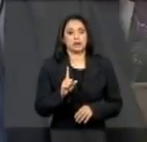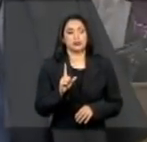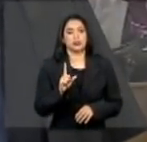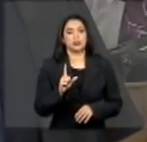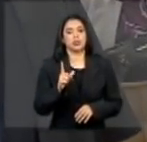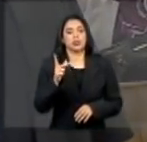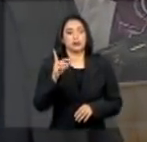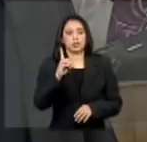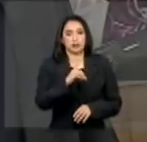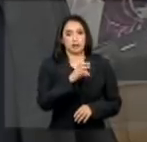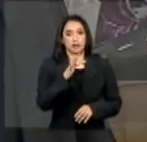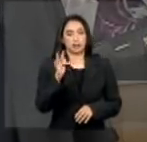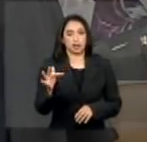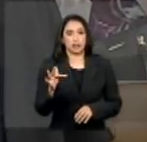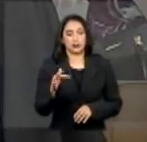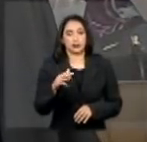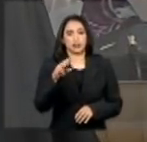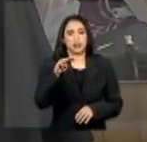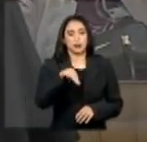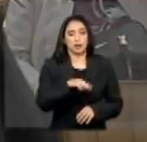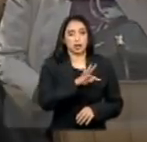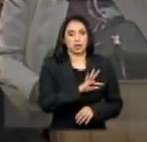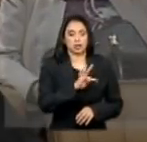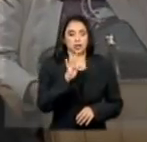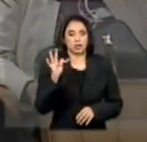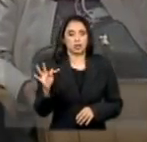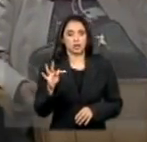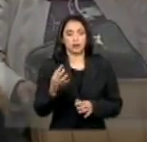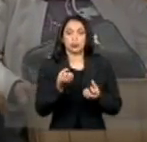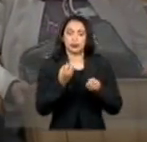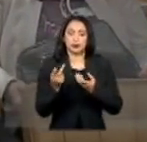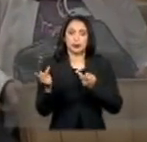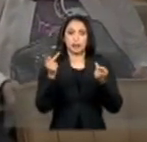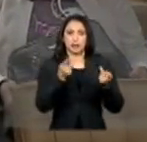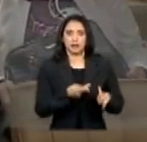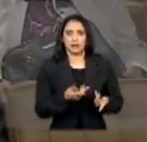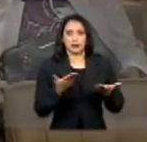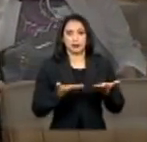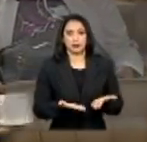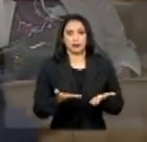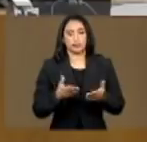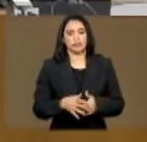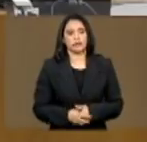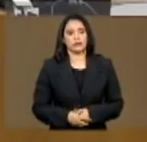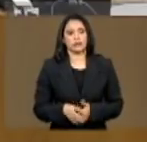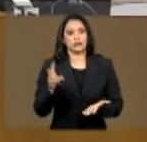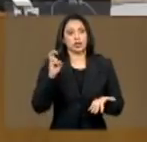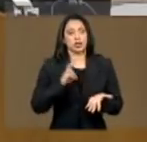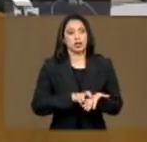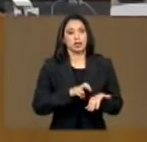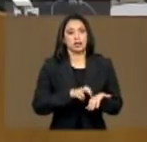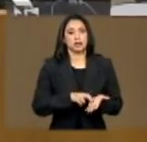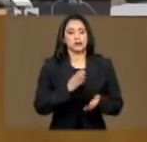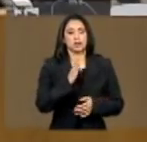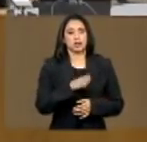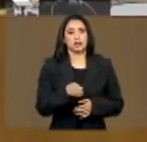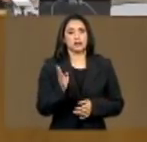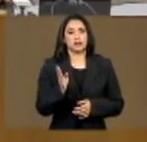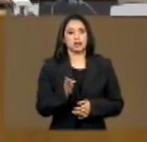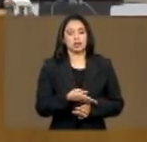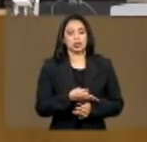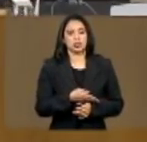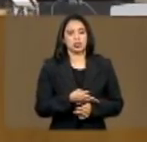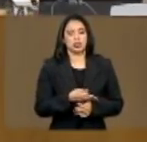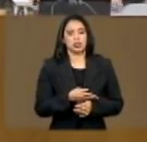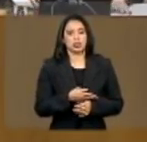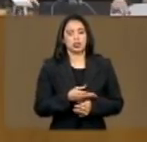estado do mato grosso sejam todos muito bem vindos na parte da manhã suspendemos para fins de programação